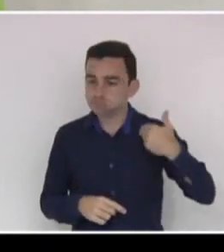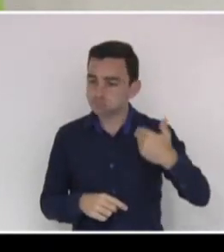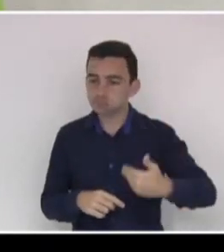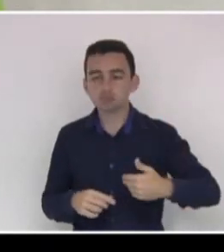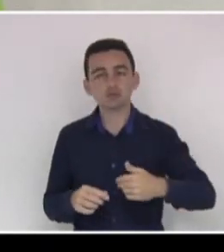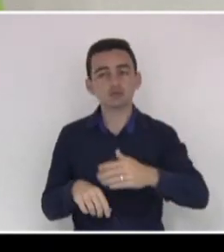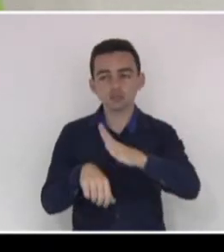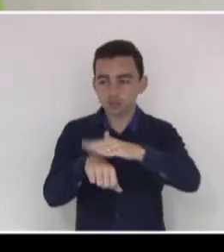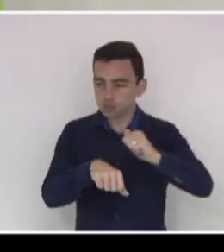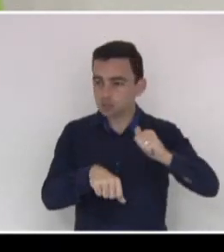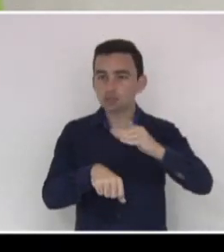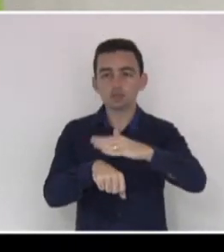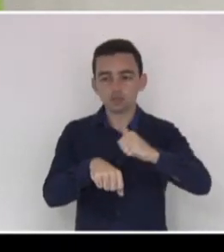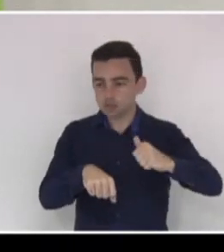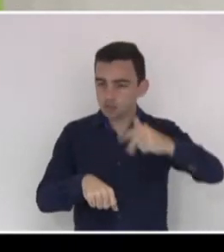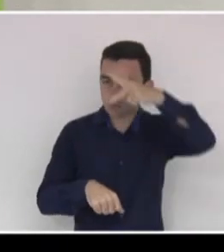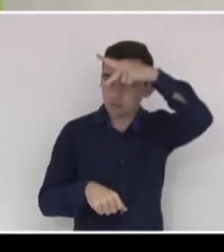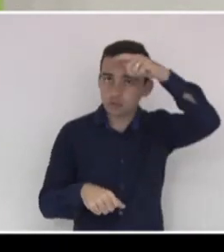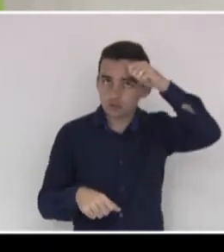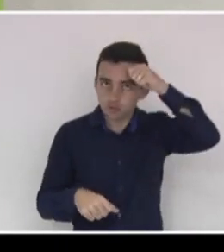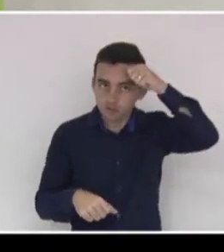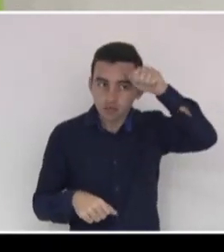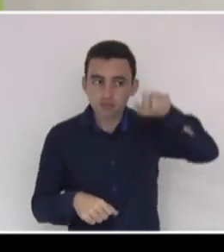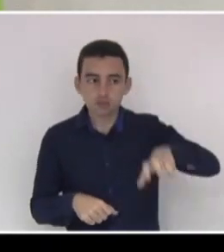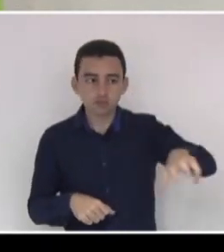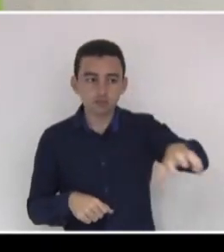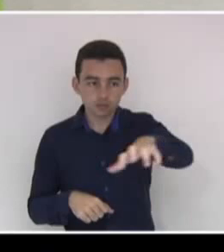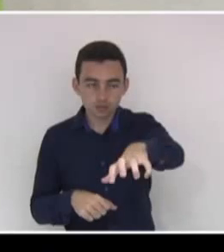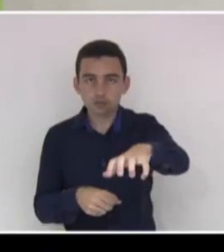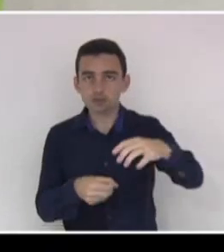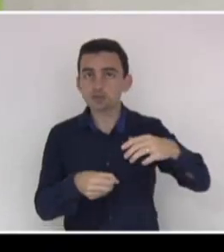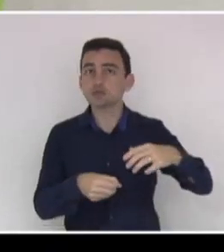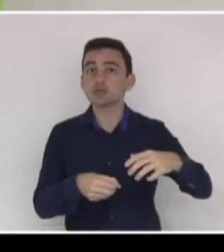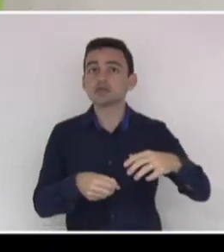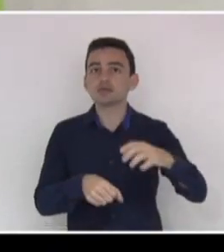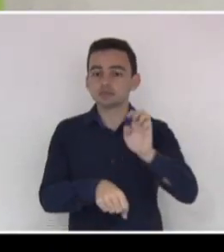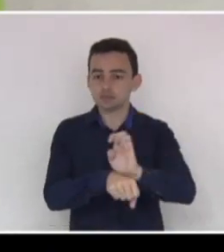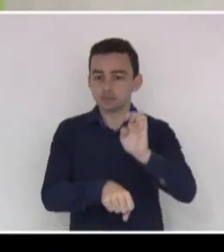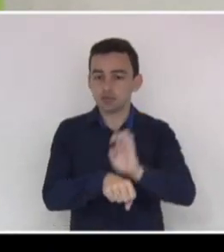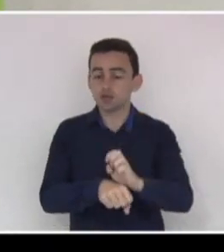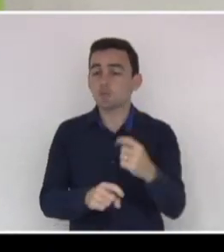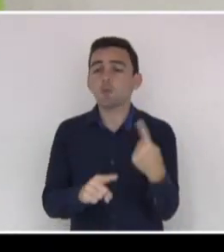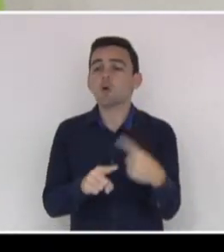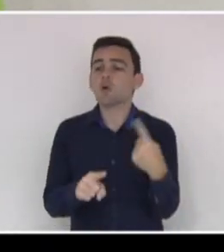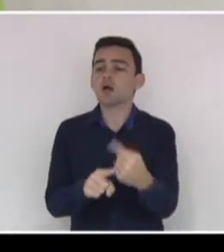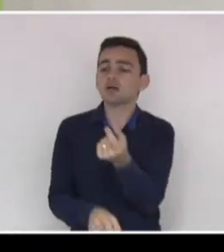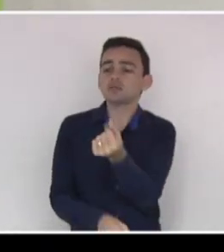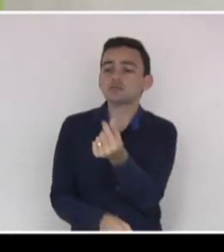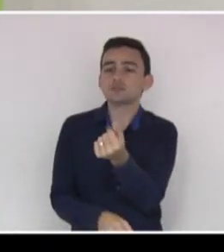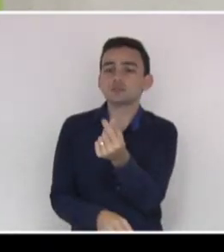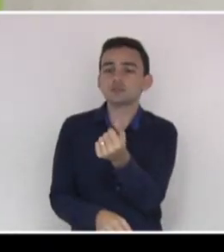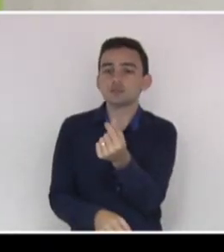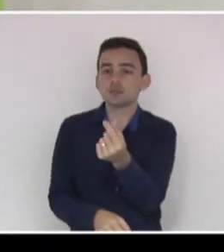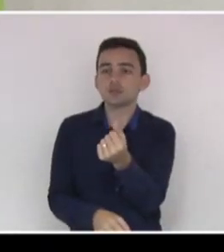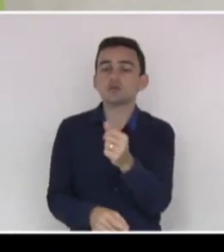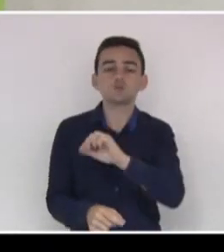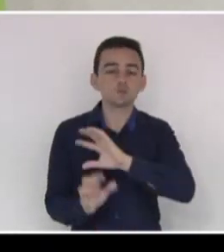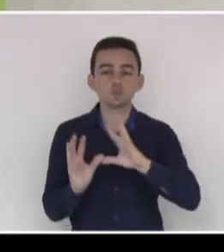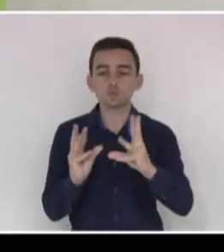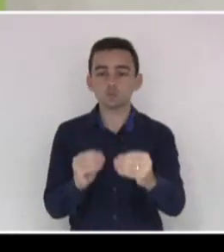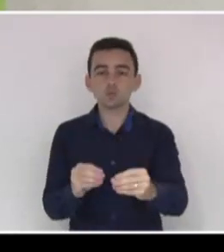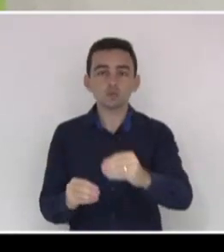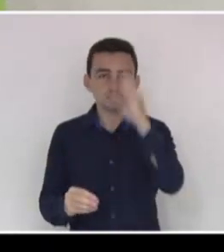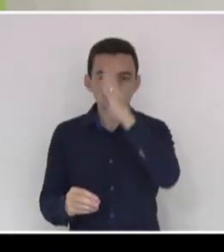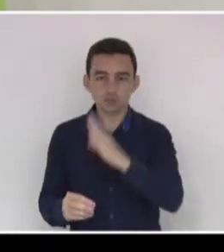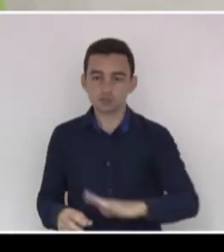chamados por todos os prefeitos desse estado questionando os recursos que a União destina, que